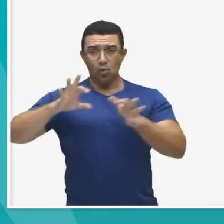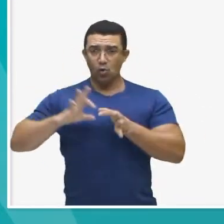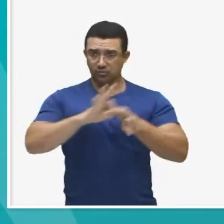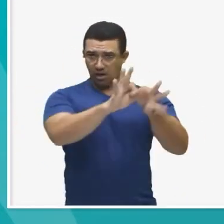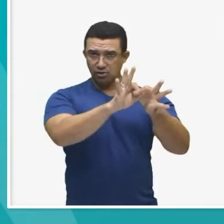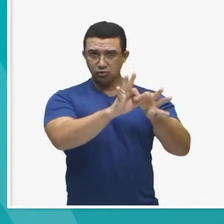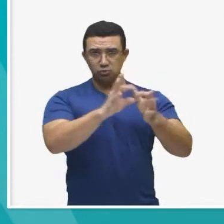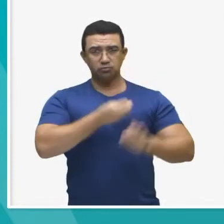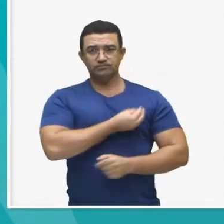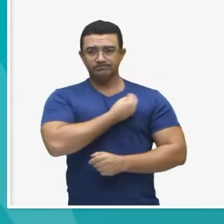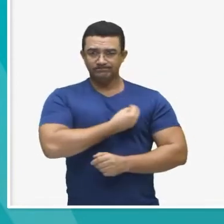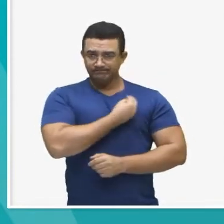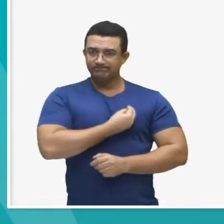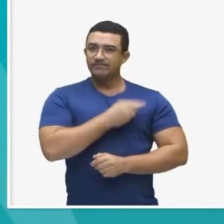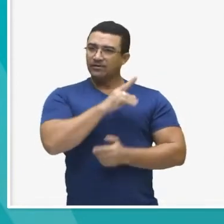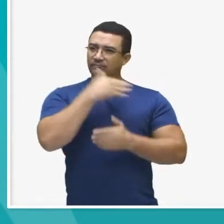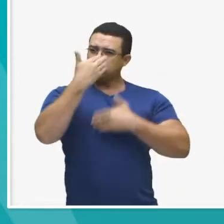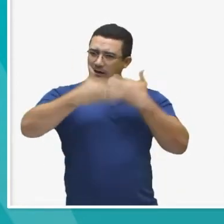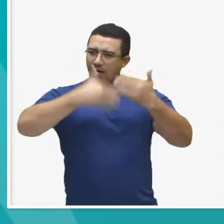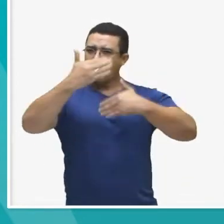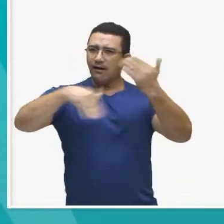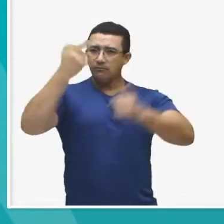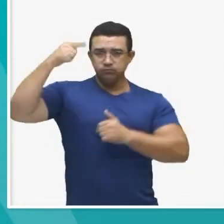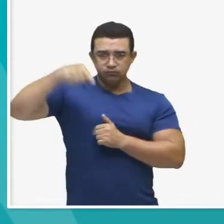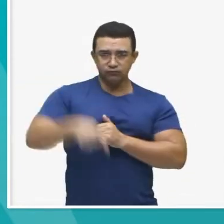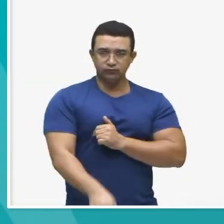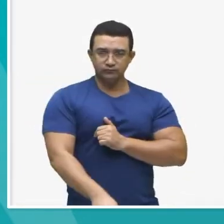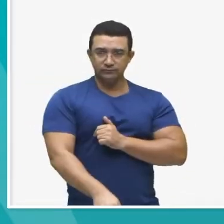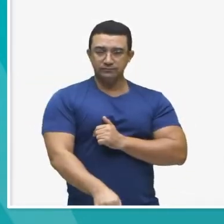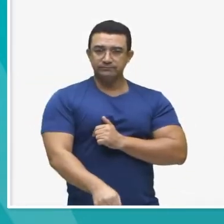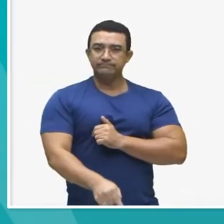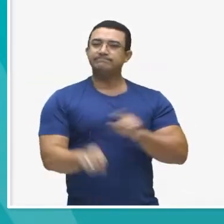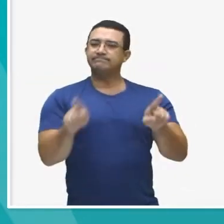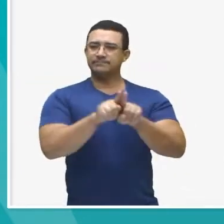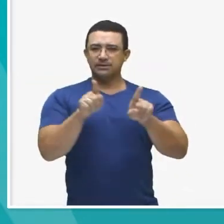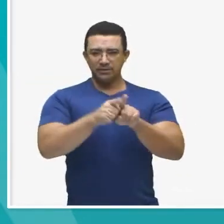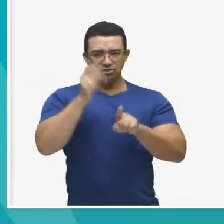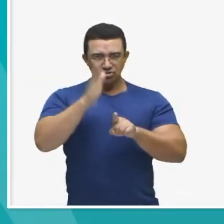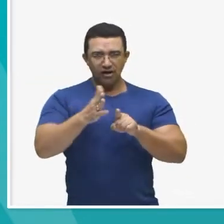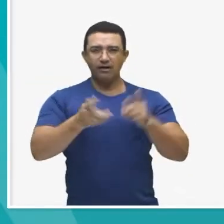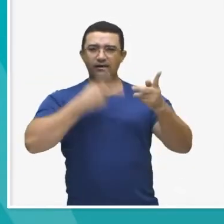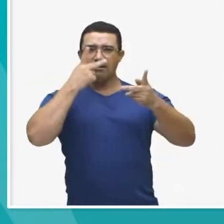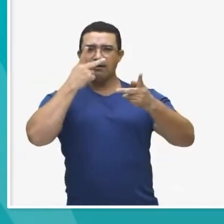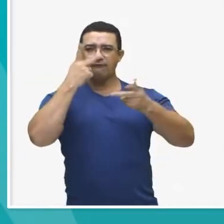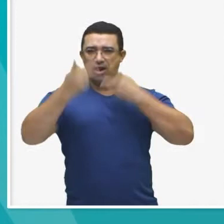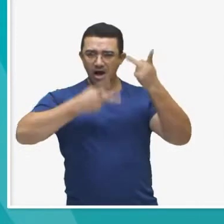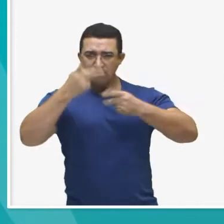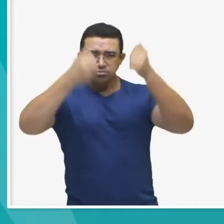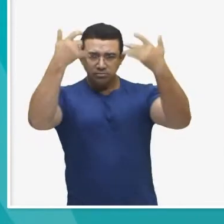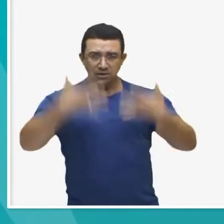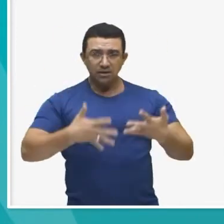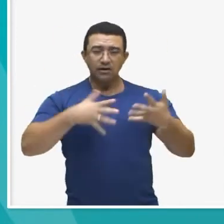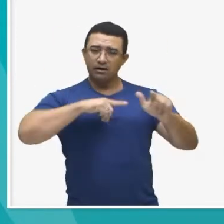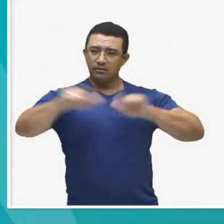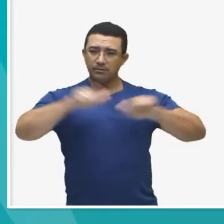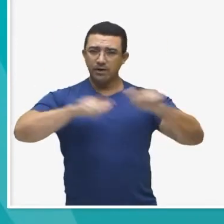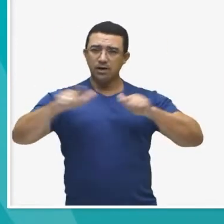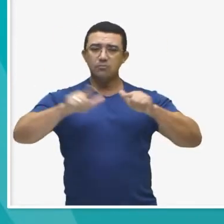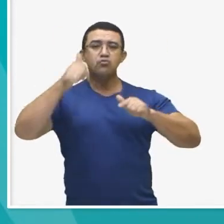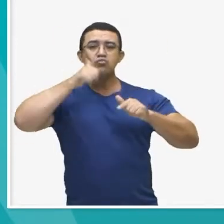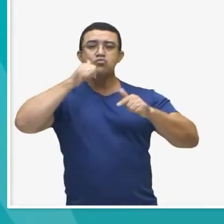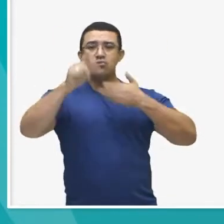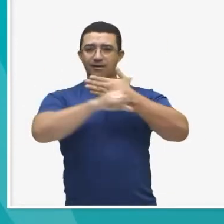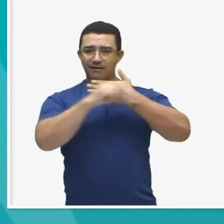se aprofundar. Em especial, a gente trabalhou com a escritora chamada Clarice Lispector. Clarice